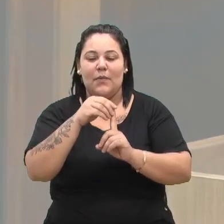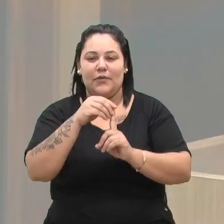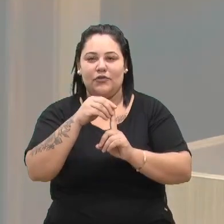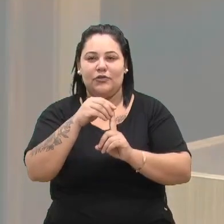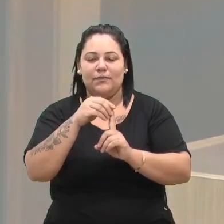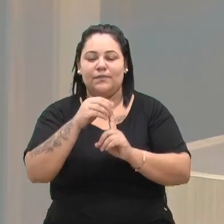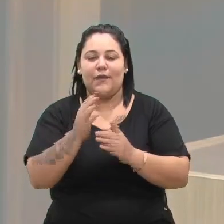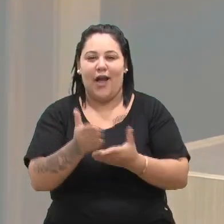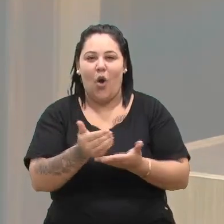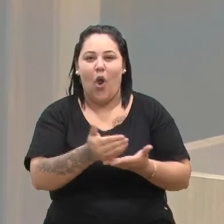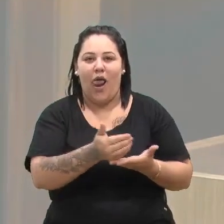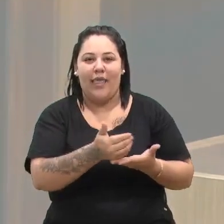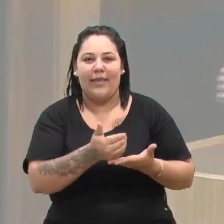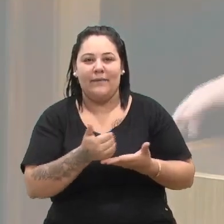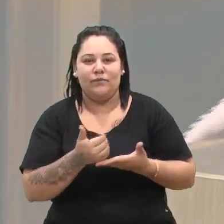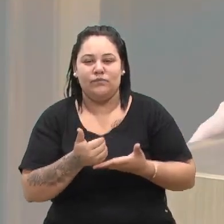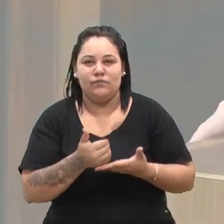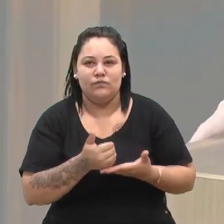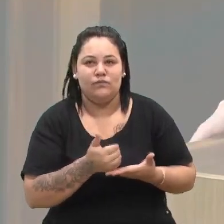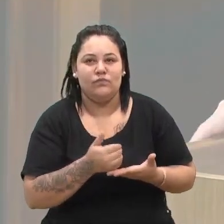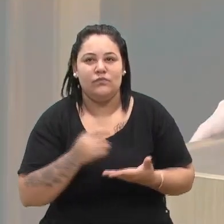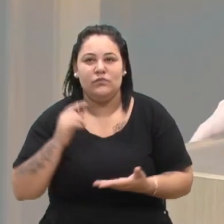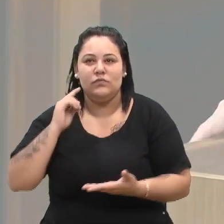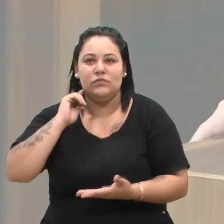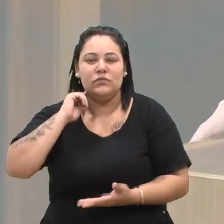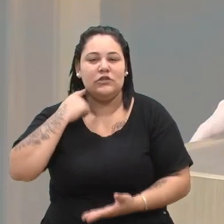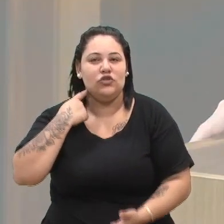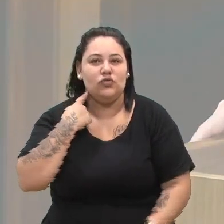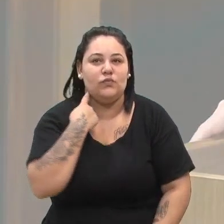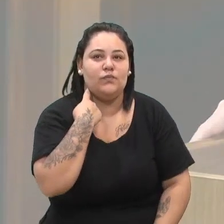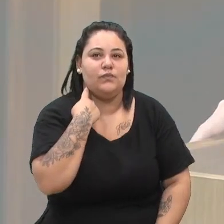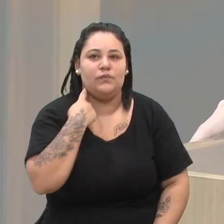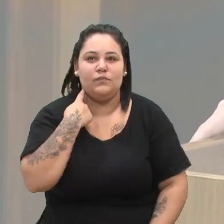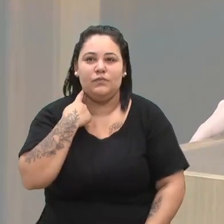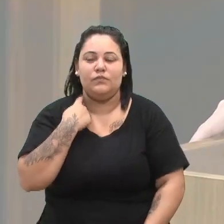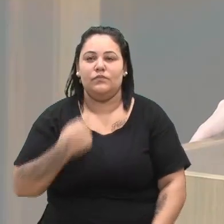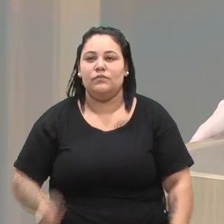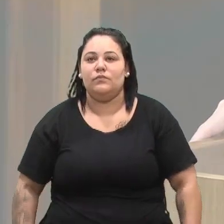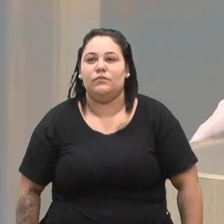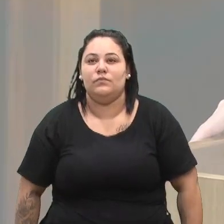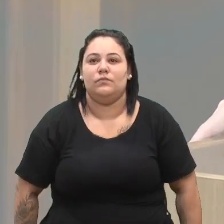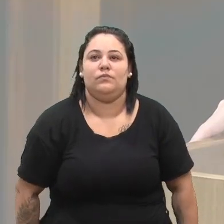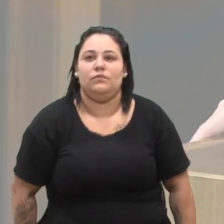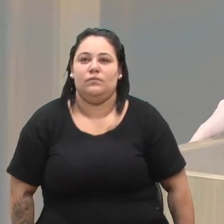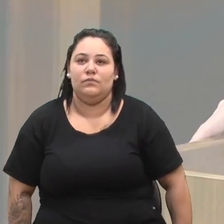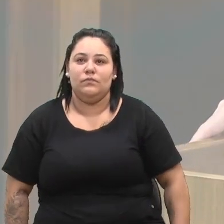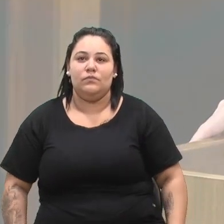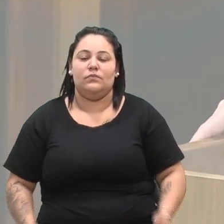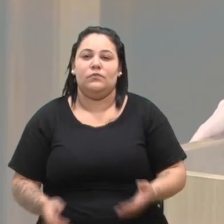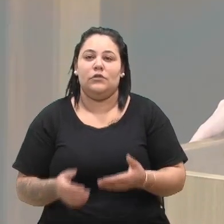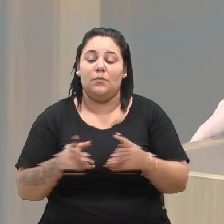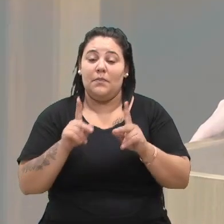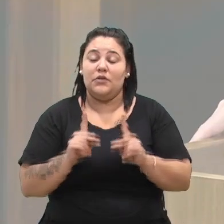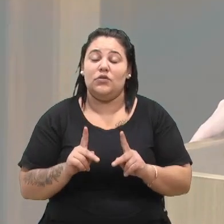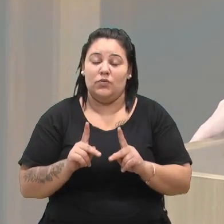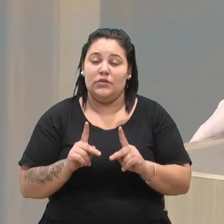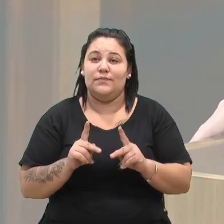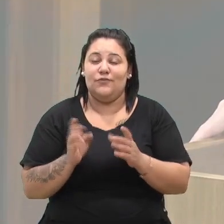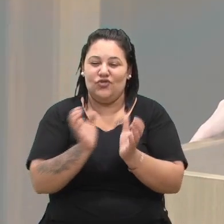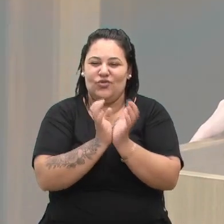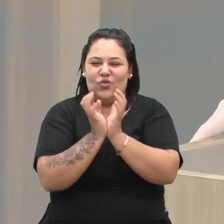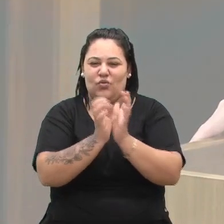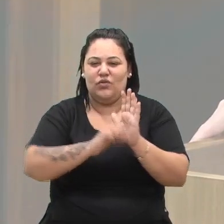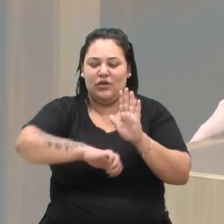da coleta. Então, integrantes de facções têm se filtrado nos municípios para capturar esses